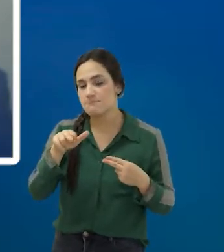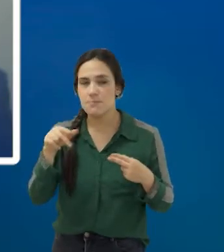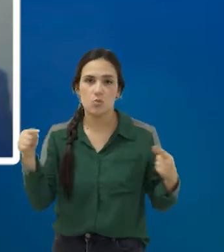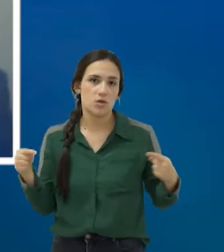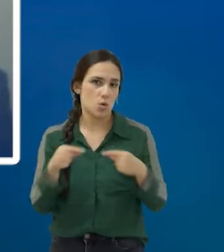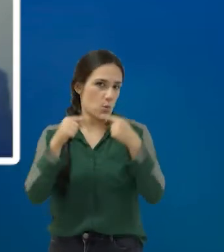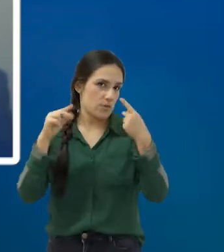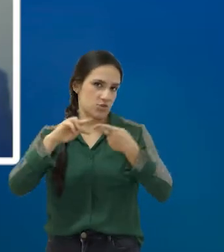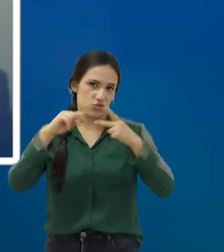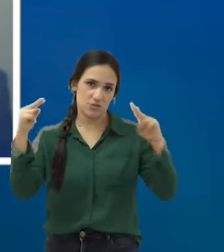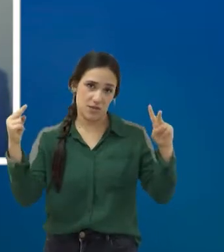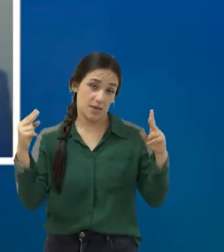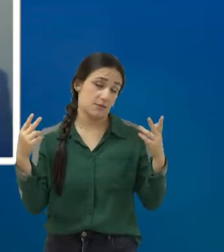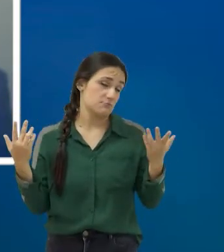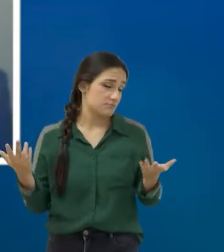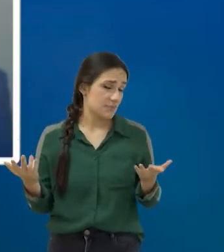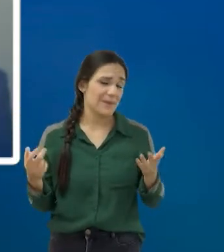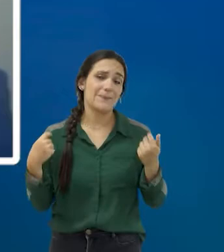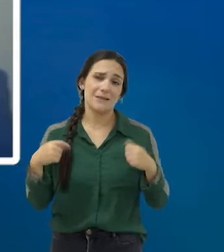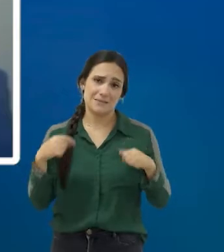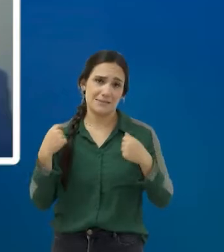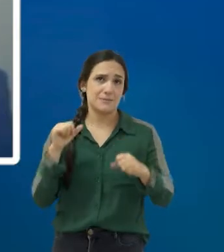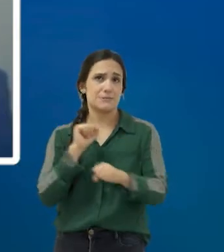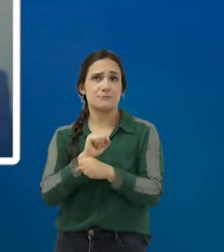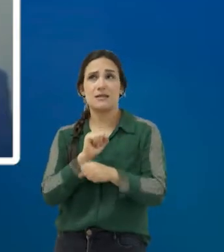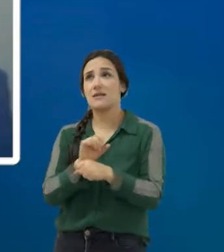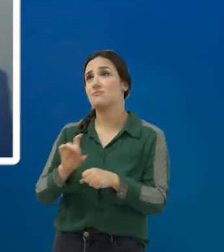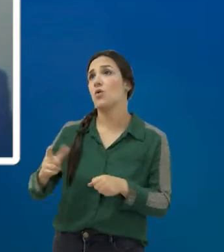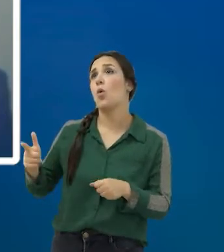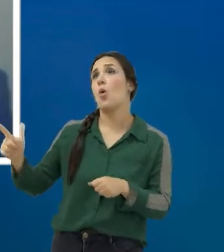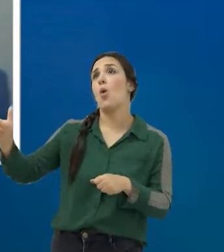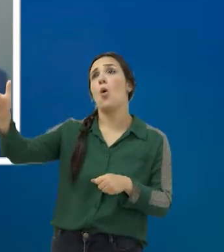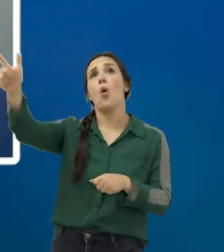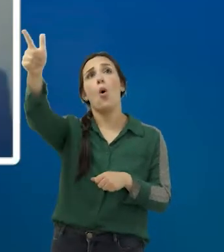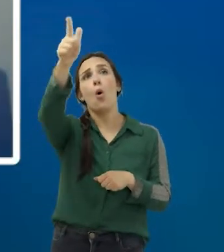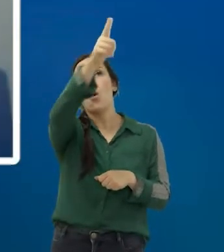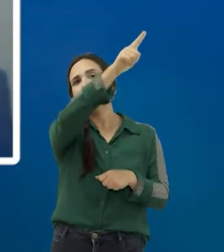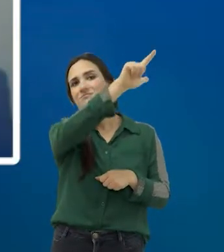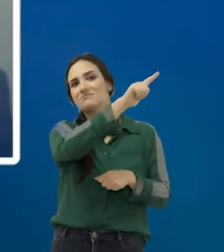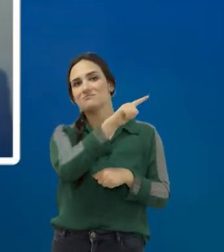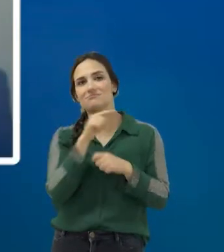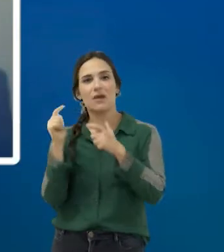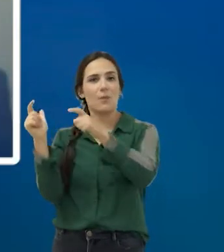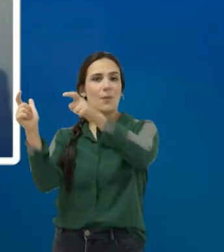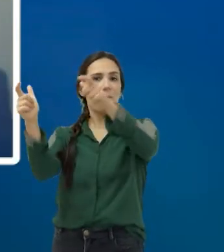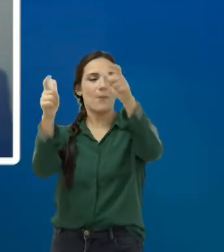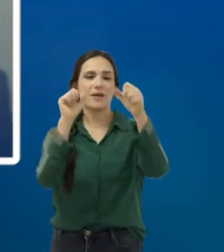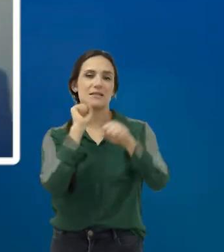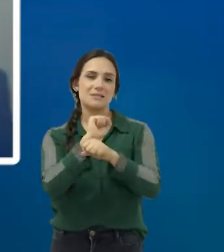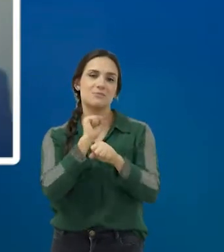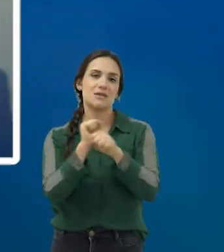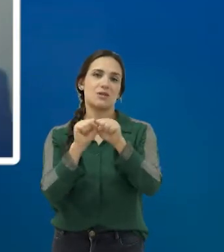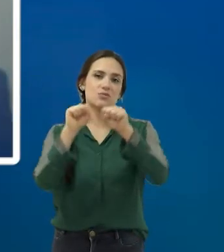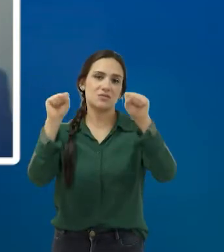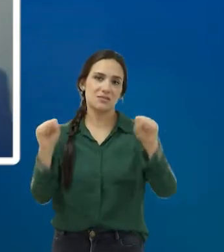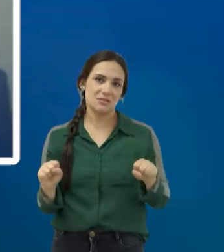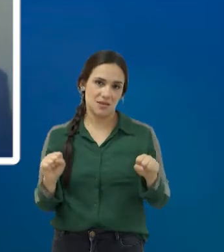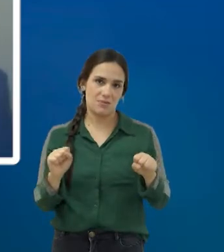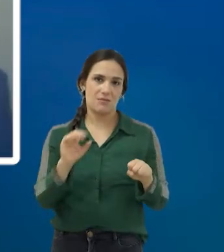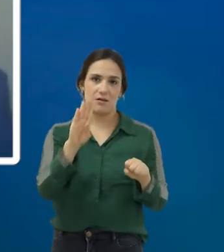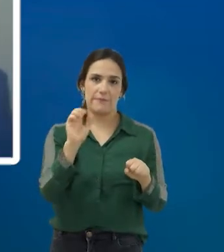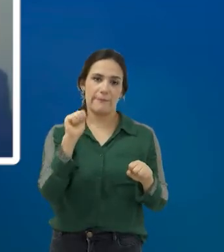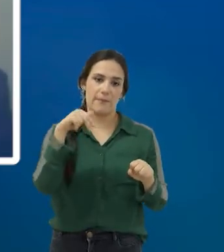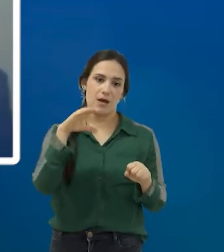irmãos compatíveis, aí você vai depender de doadores aleatoriamente do banco de doadores. Aí a